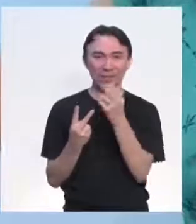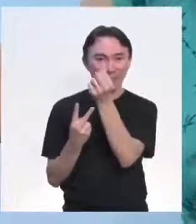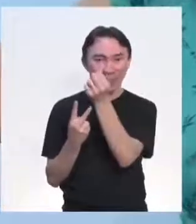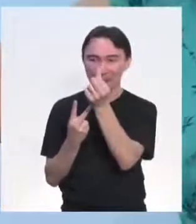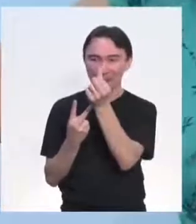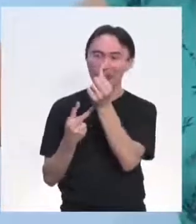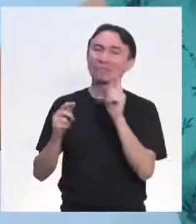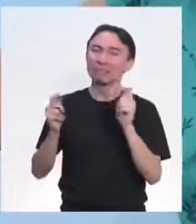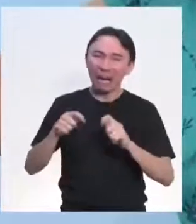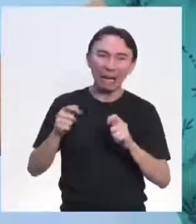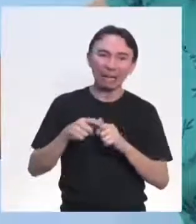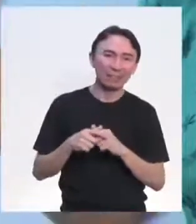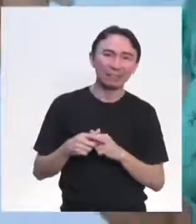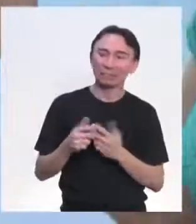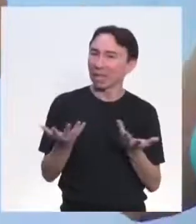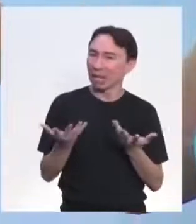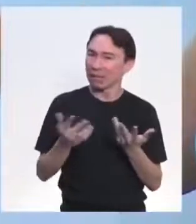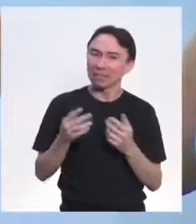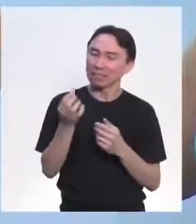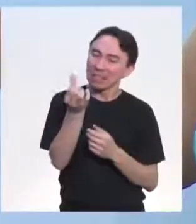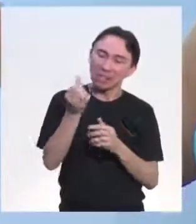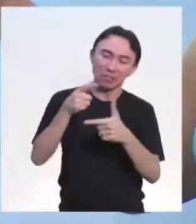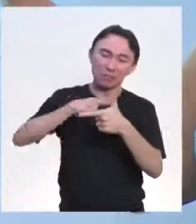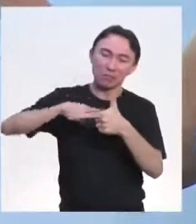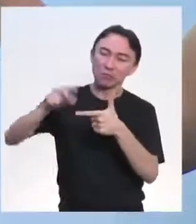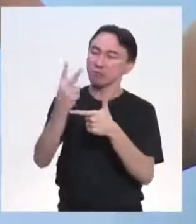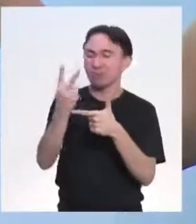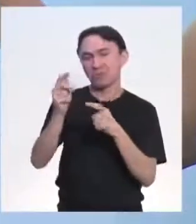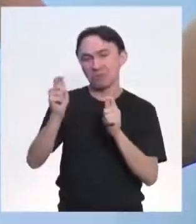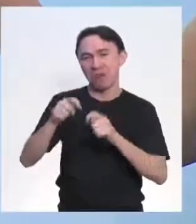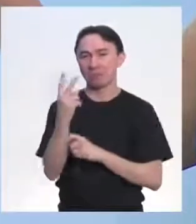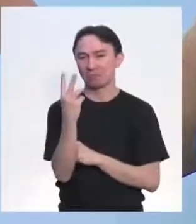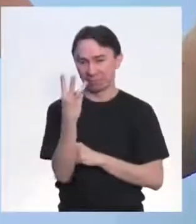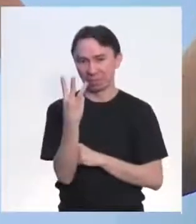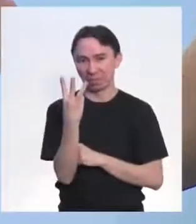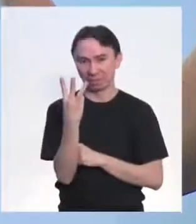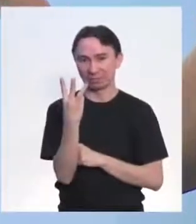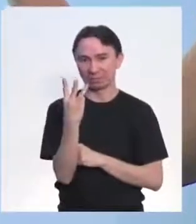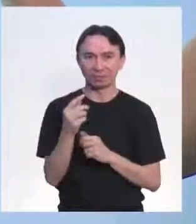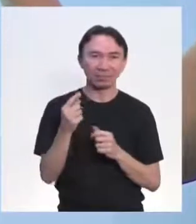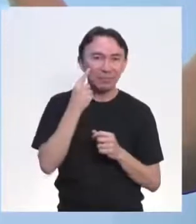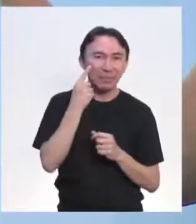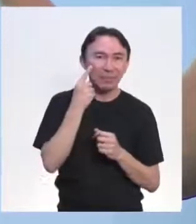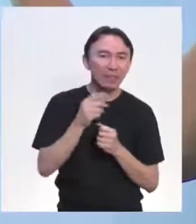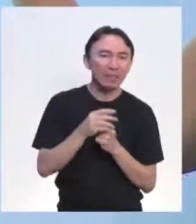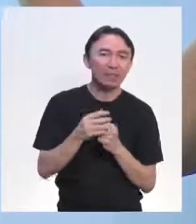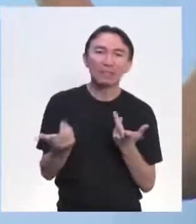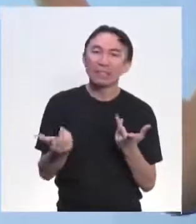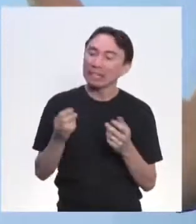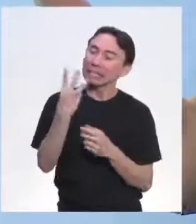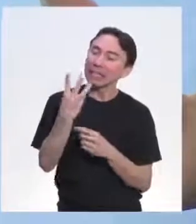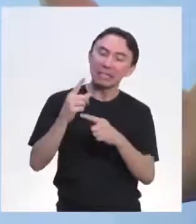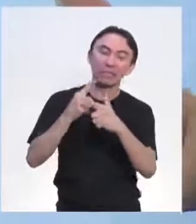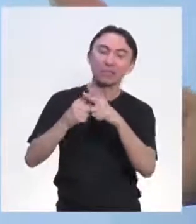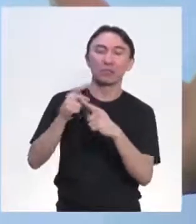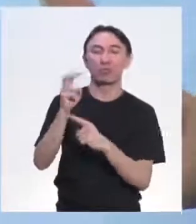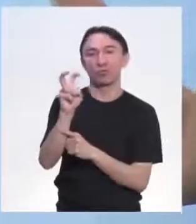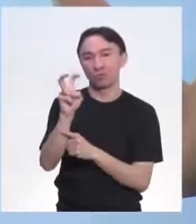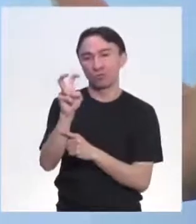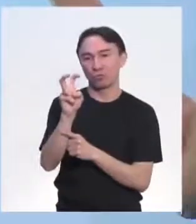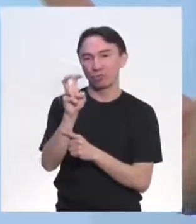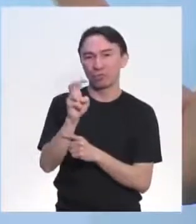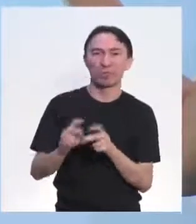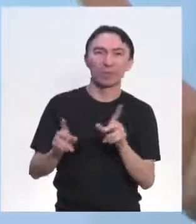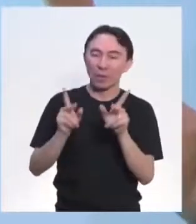6 dividido por 2 dá 3. Então, a minha continha vai resultar em 3 vezes 5, que